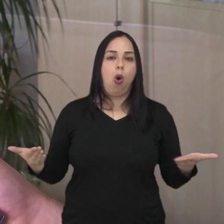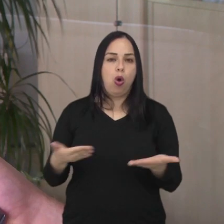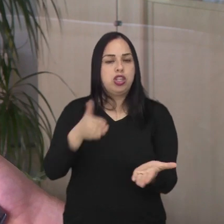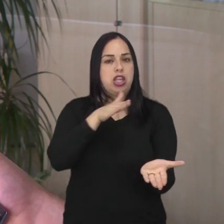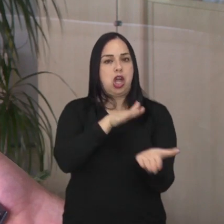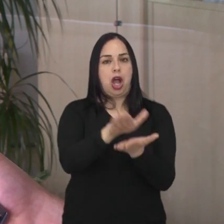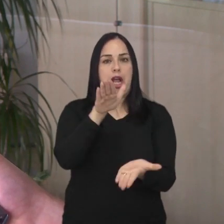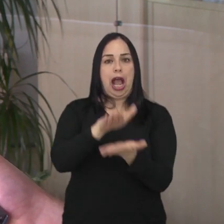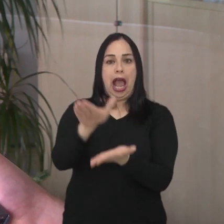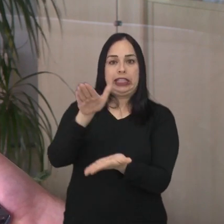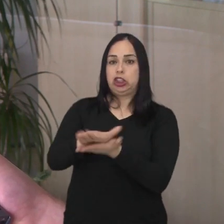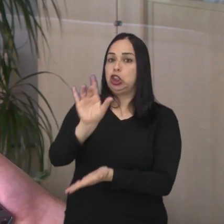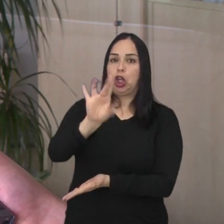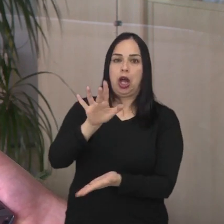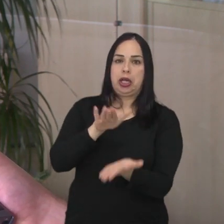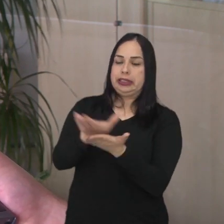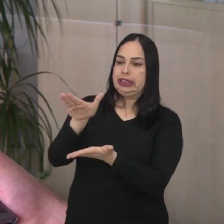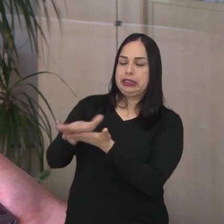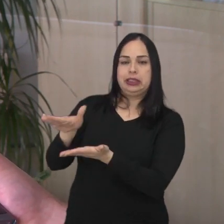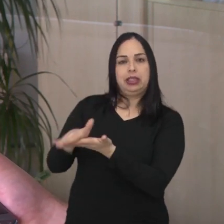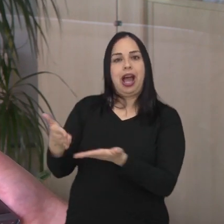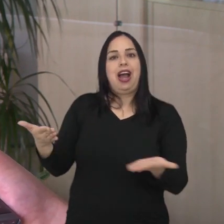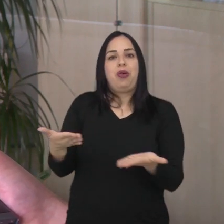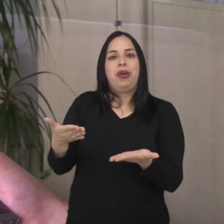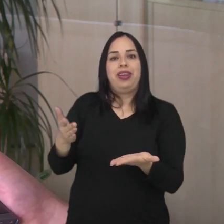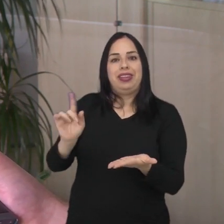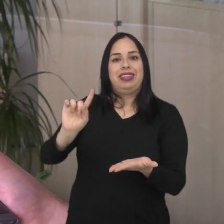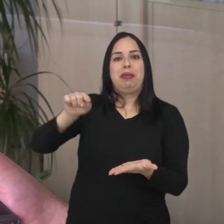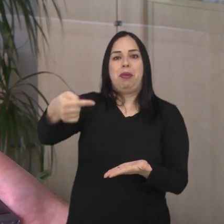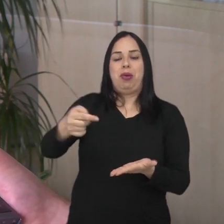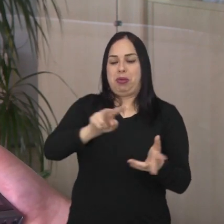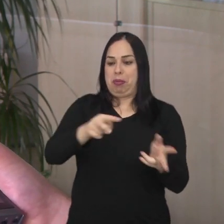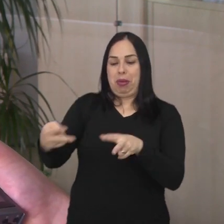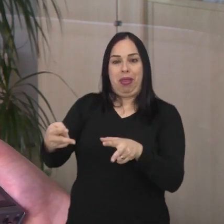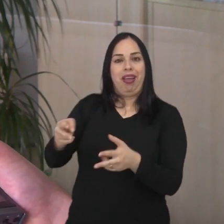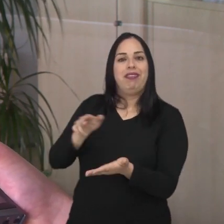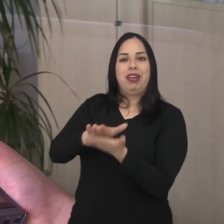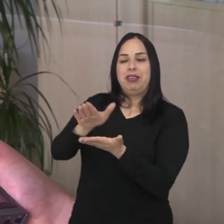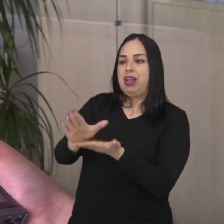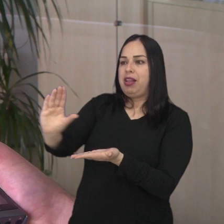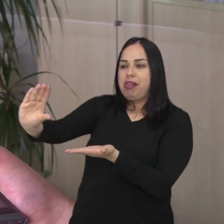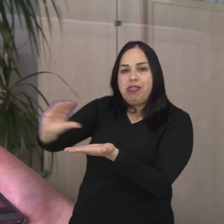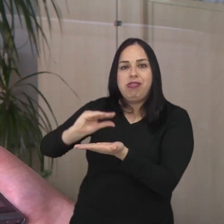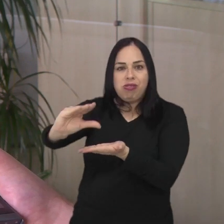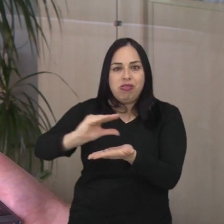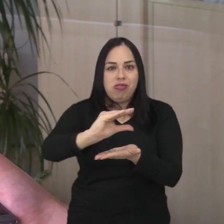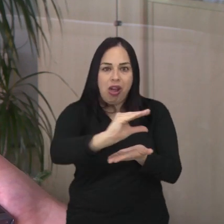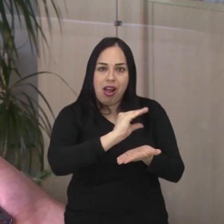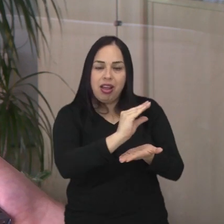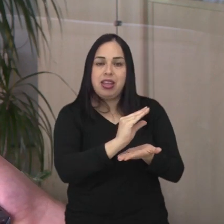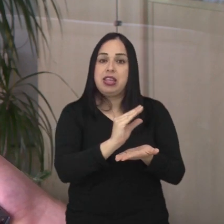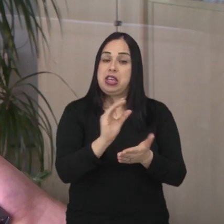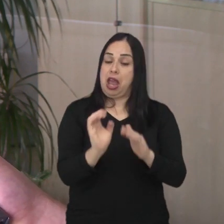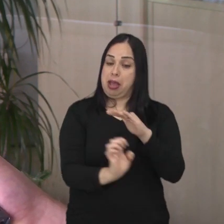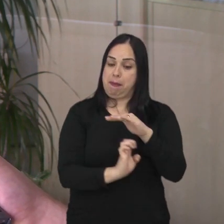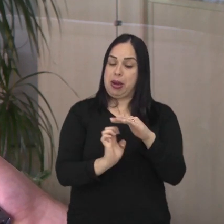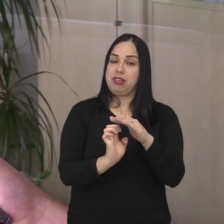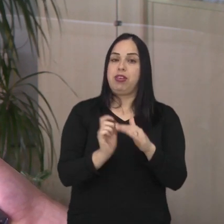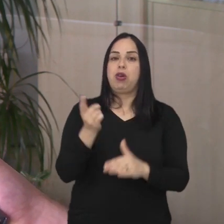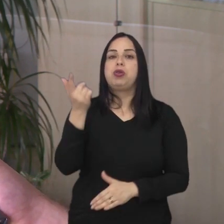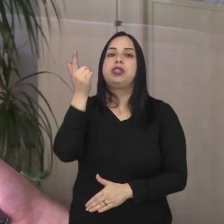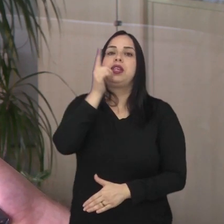que gasta para manter o estádio, a gente vai passar a receber. Em contrapartida, quem pegar a empresa vai poder